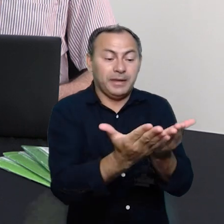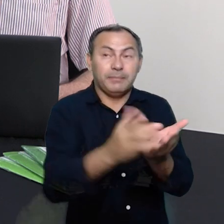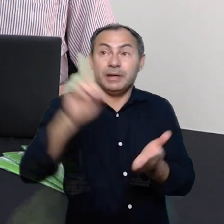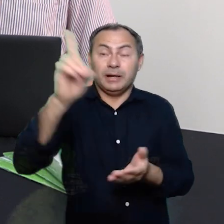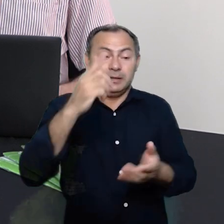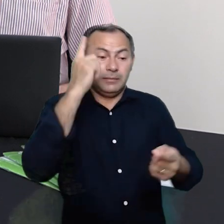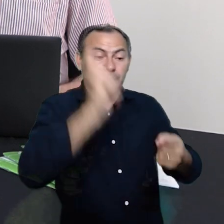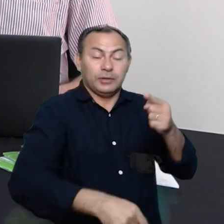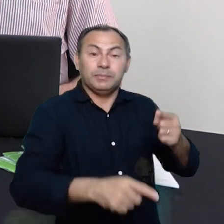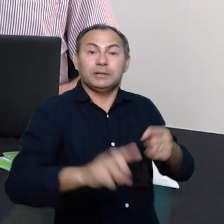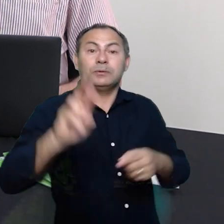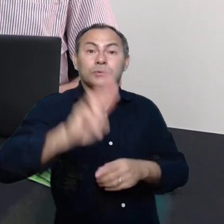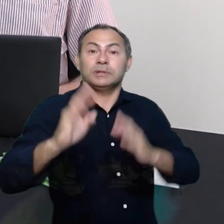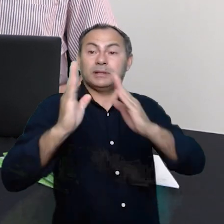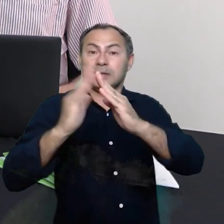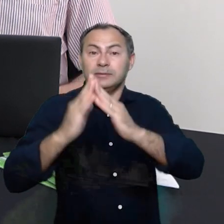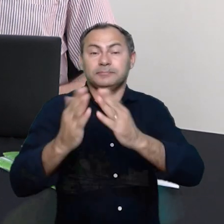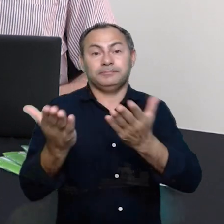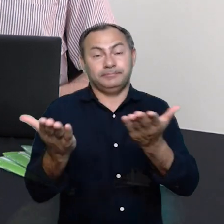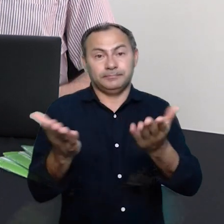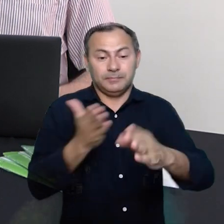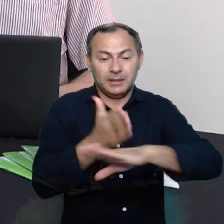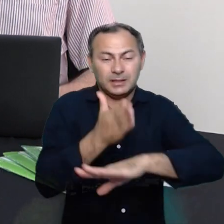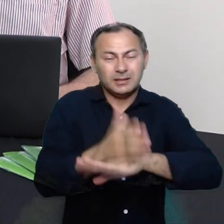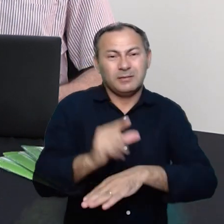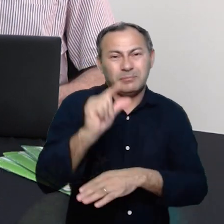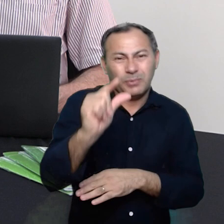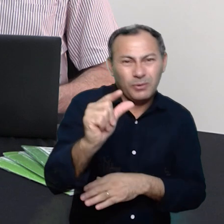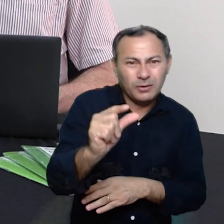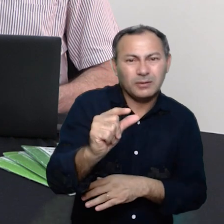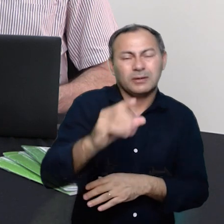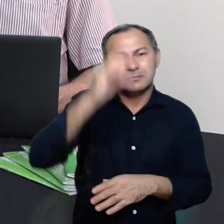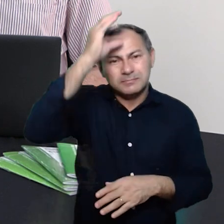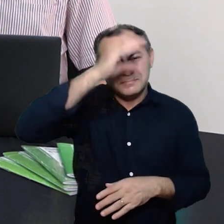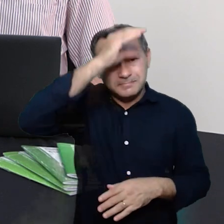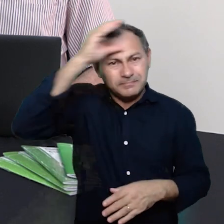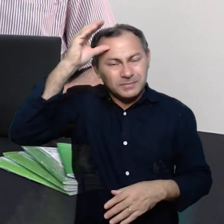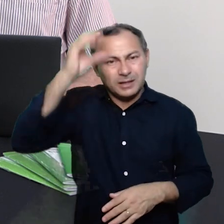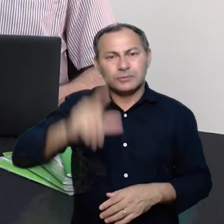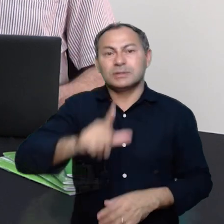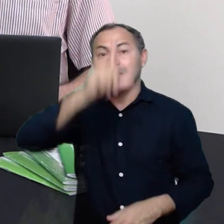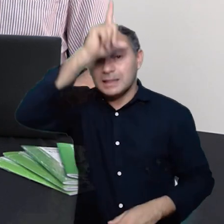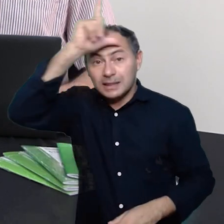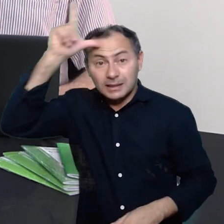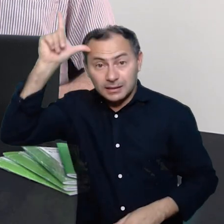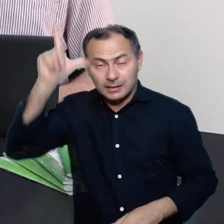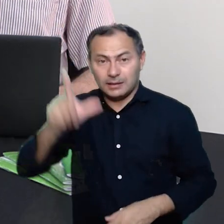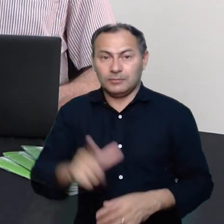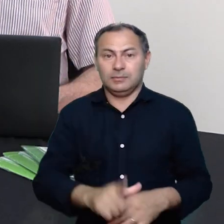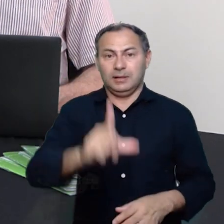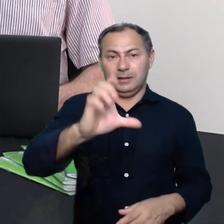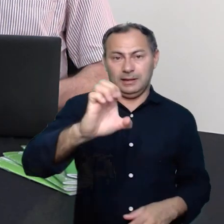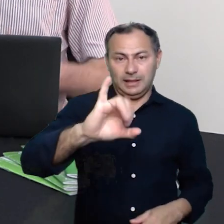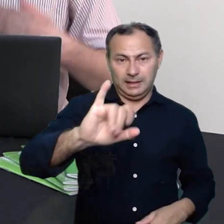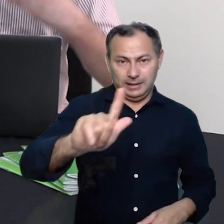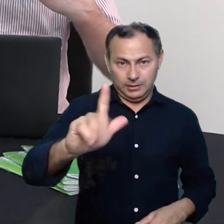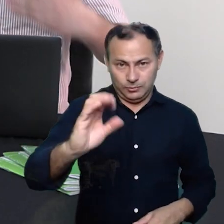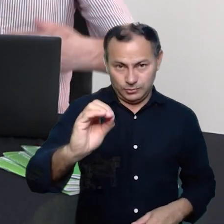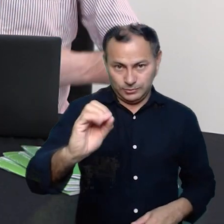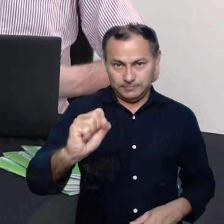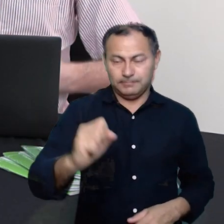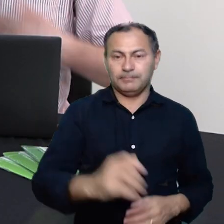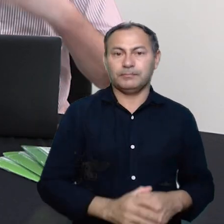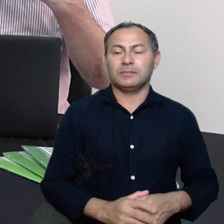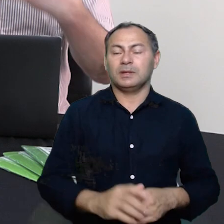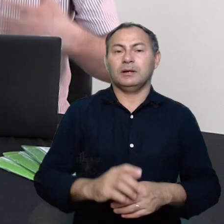nas casas, e o acesso era pouco aos cristãos, aos leigos. Então, a partir